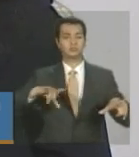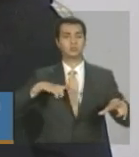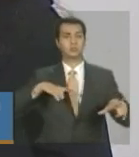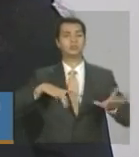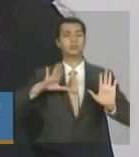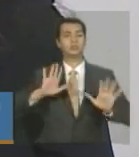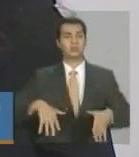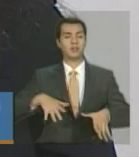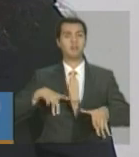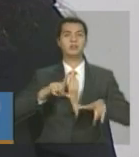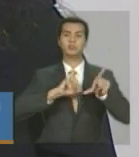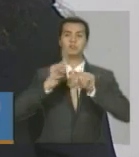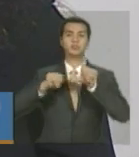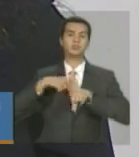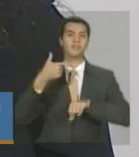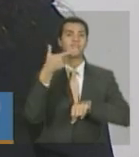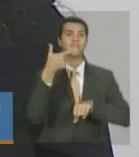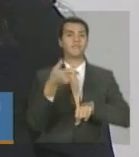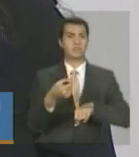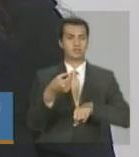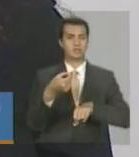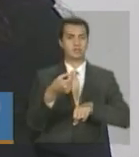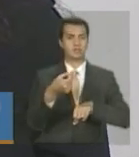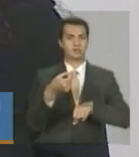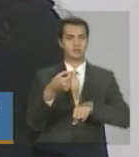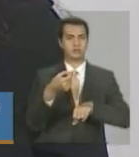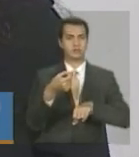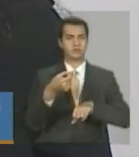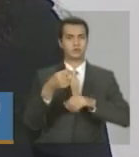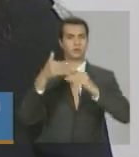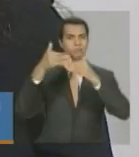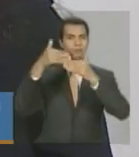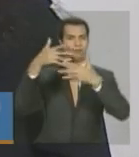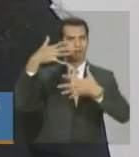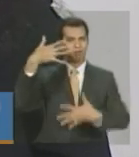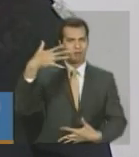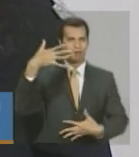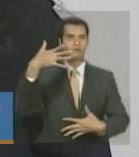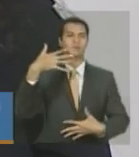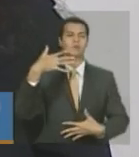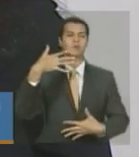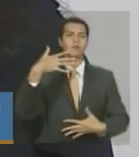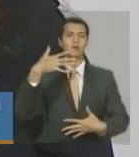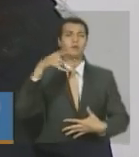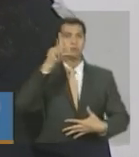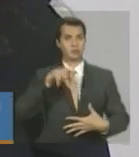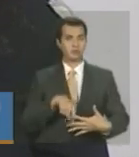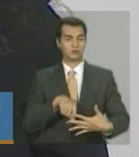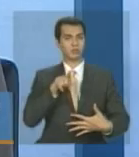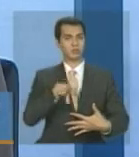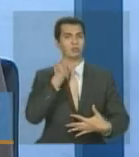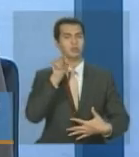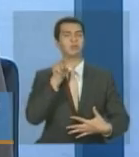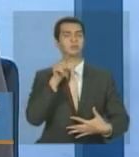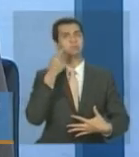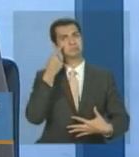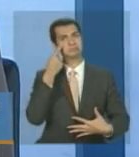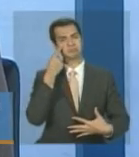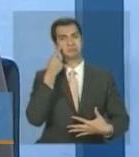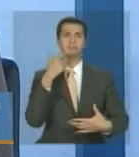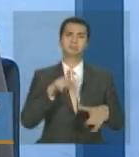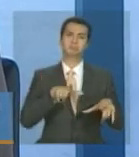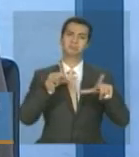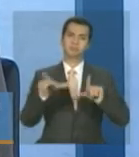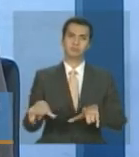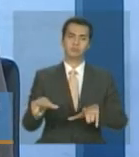escolhidos. Os 20 escolhidos está no processo ainda de avaliação e seleção das práticas, mas